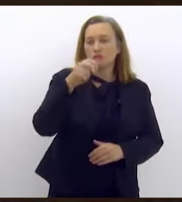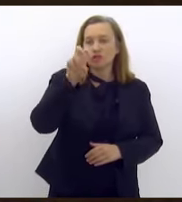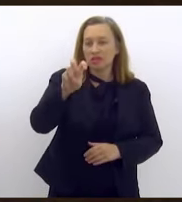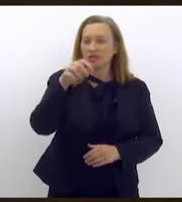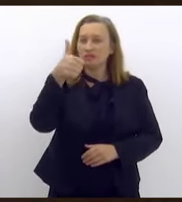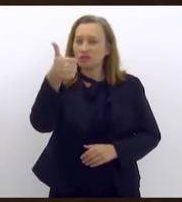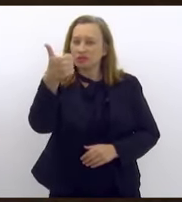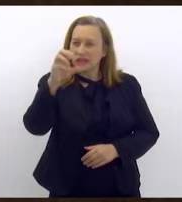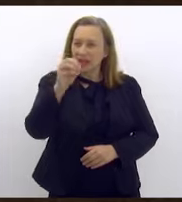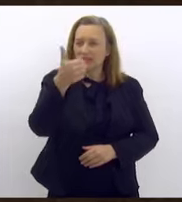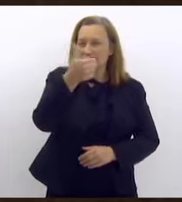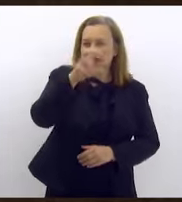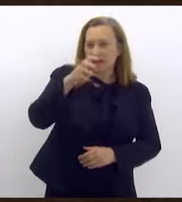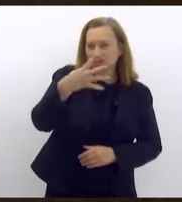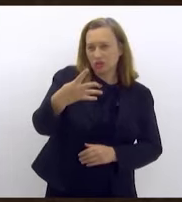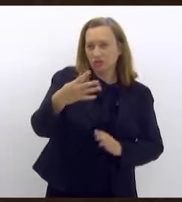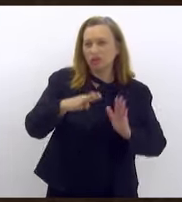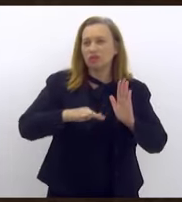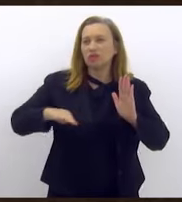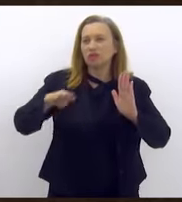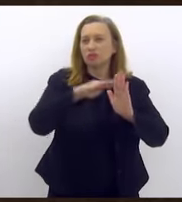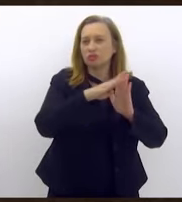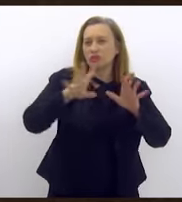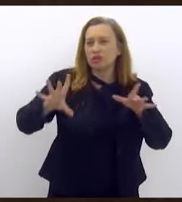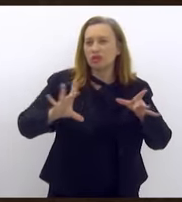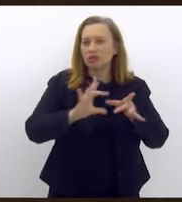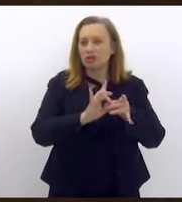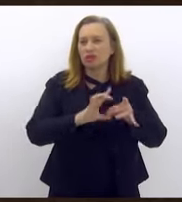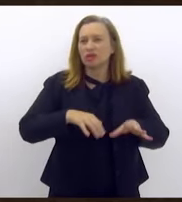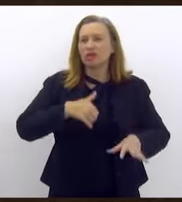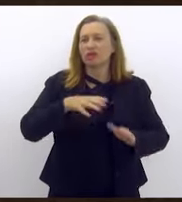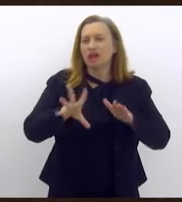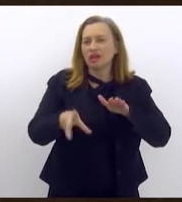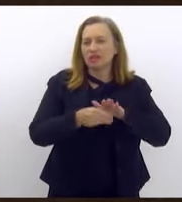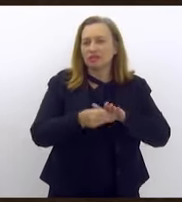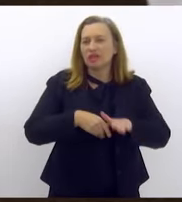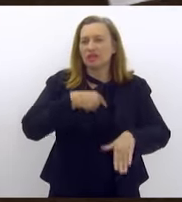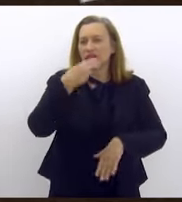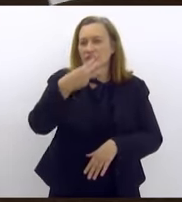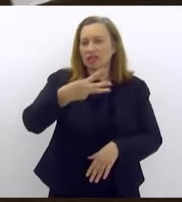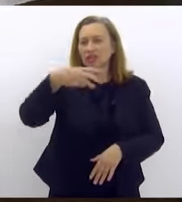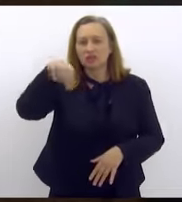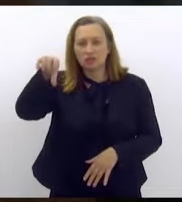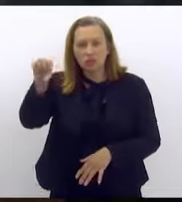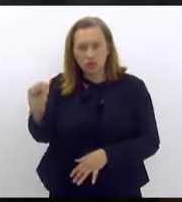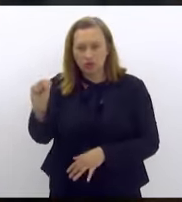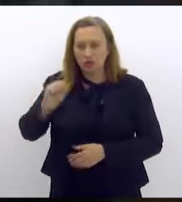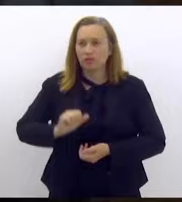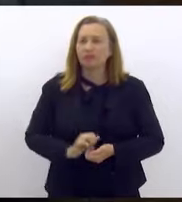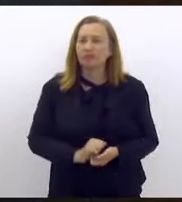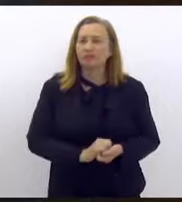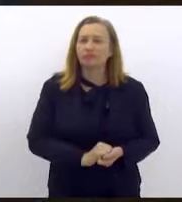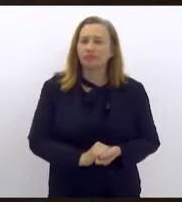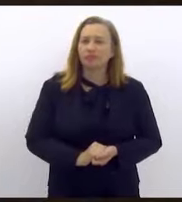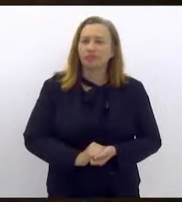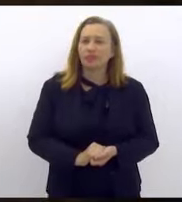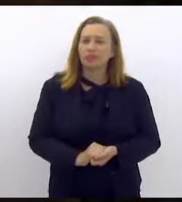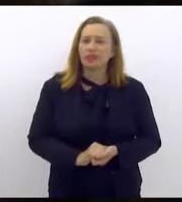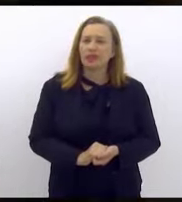14, favorável com subemenda aglutinativa. As emendas 3 e 8,